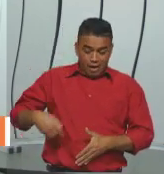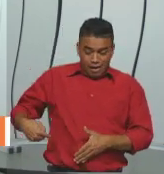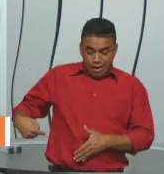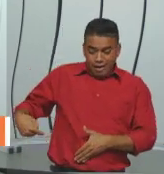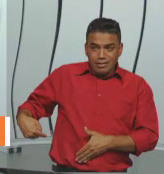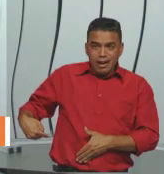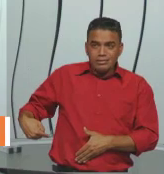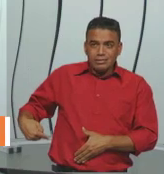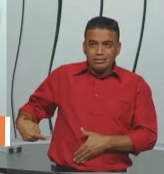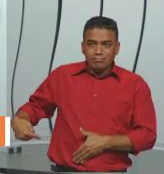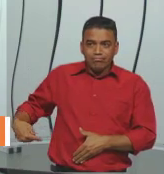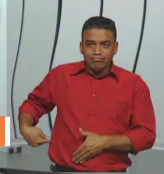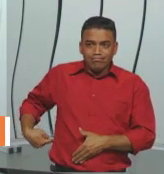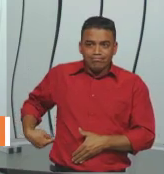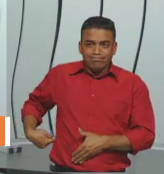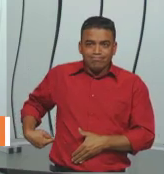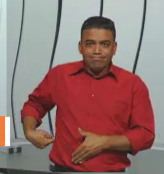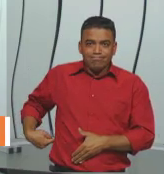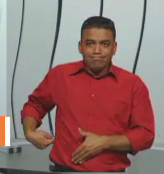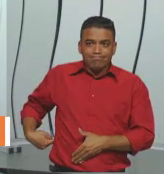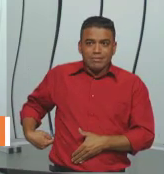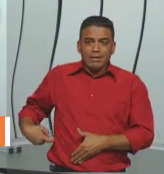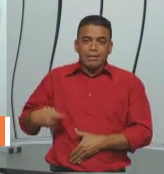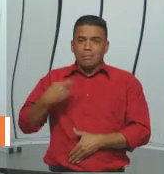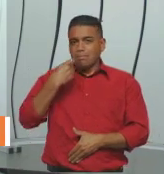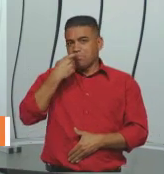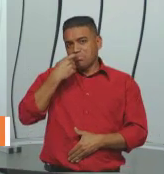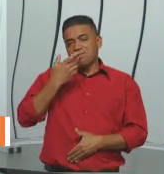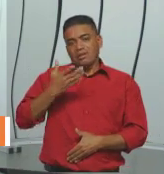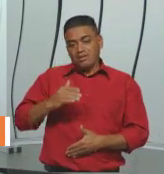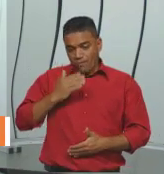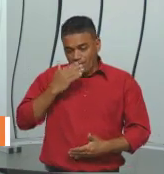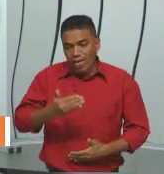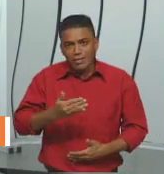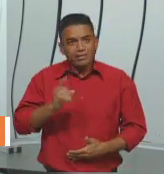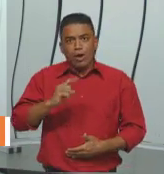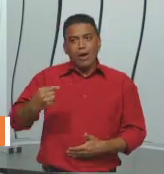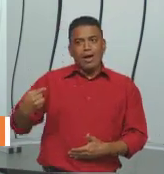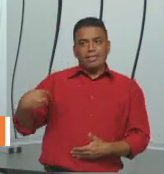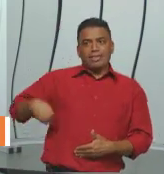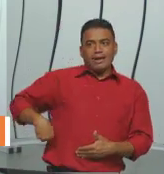nas nossas costas, um pouco mais próximo das costas do que da nossa frente.